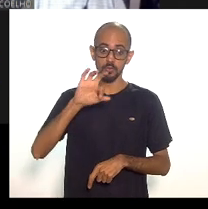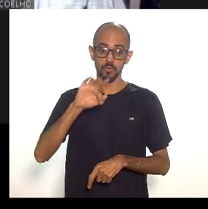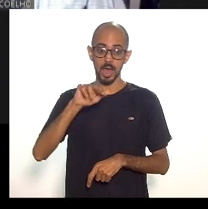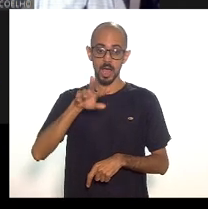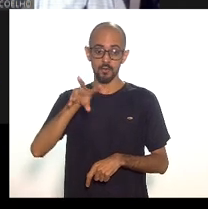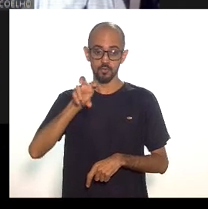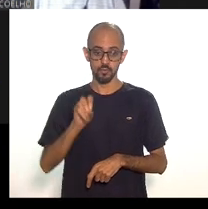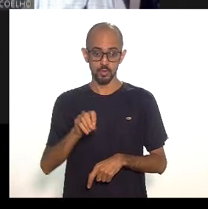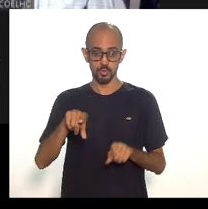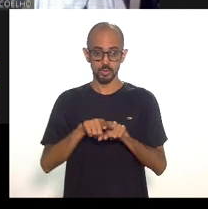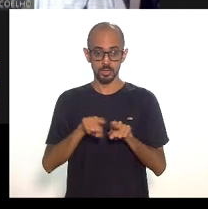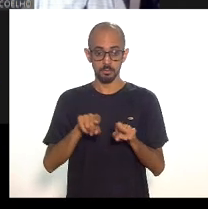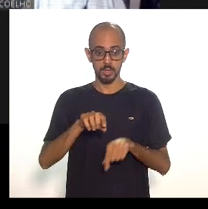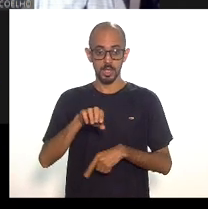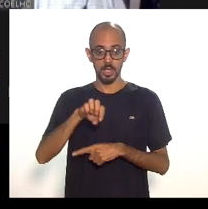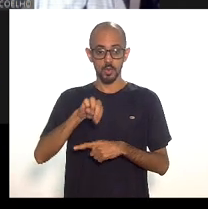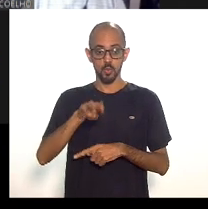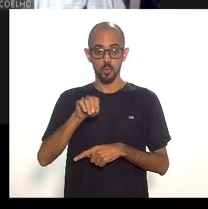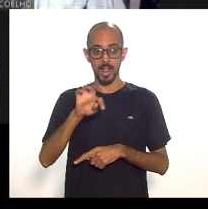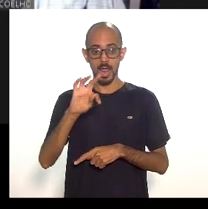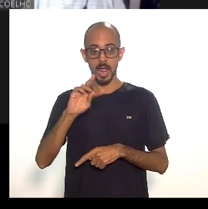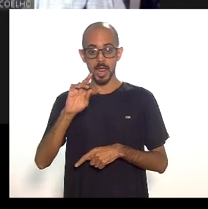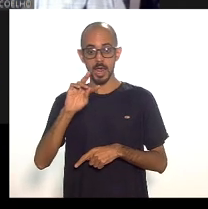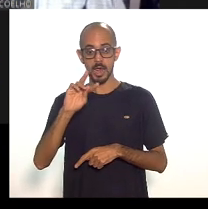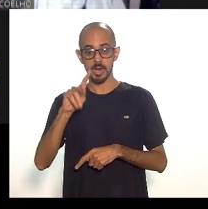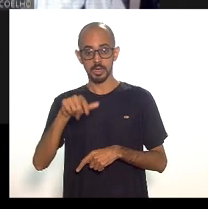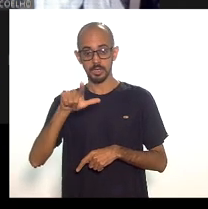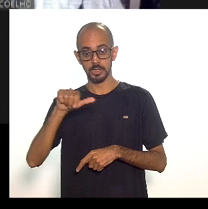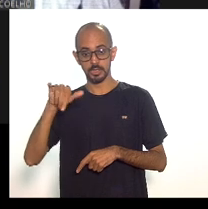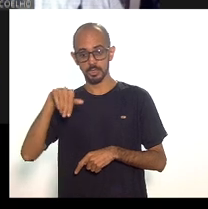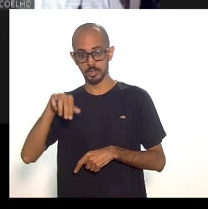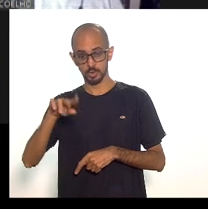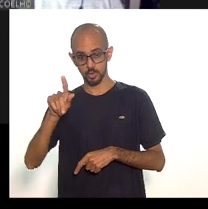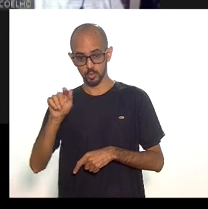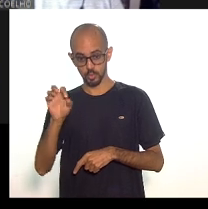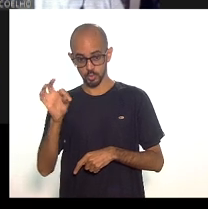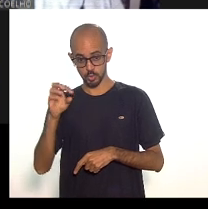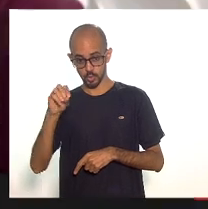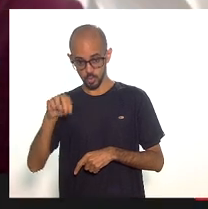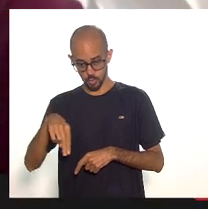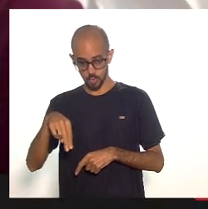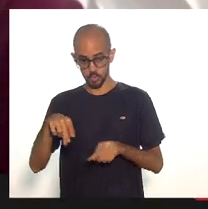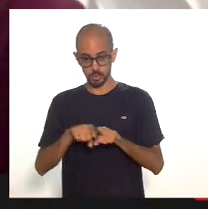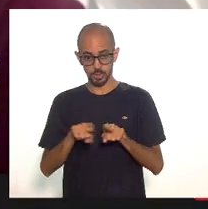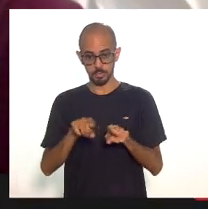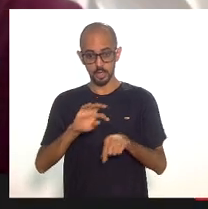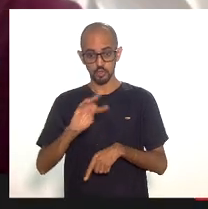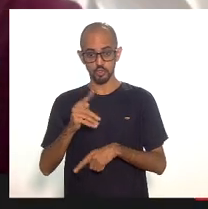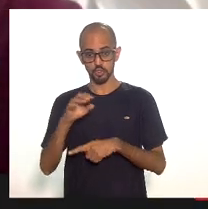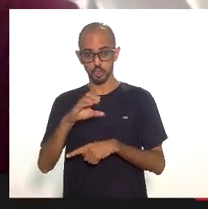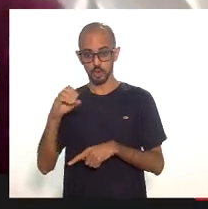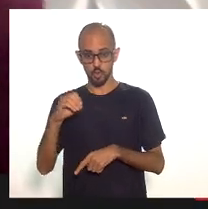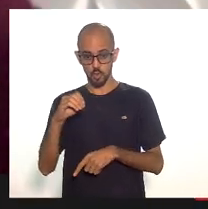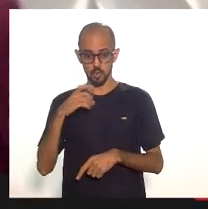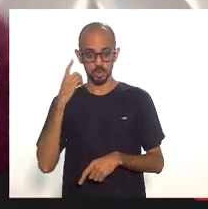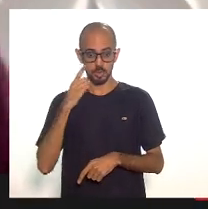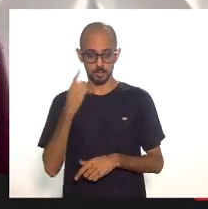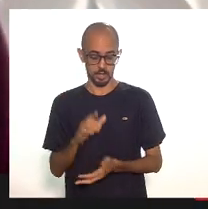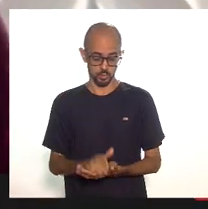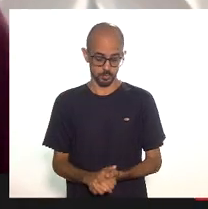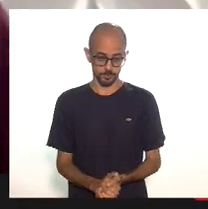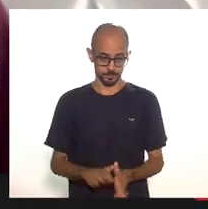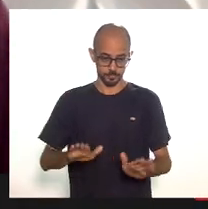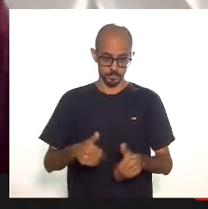Wellington José e também da presença do vereador Chico Alencar. Então, vamos passar a palavra ao superintendente